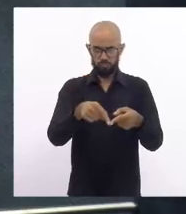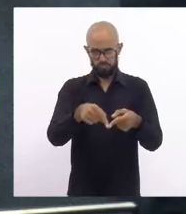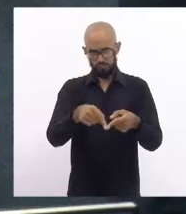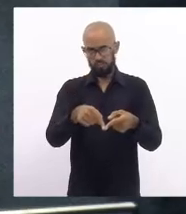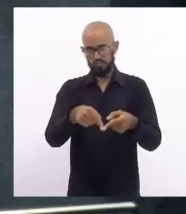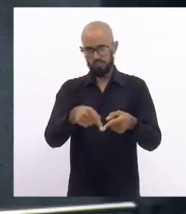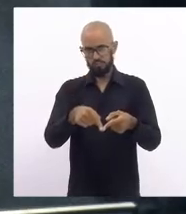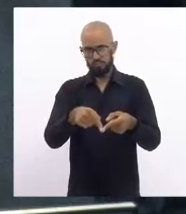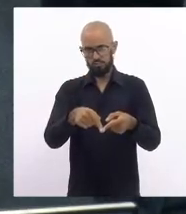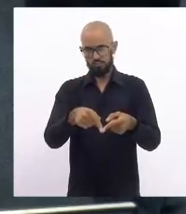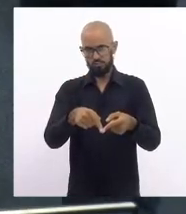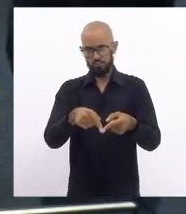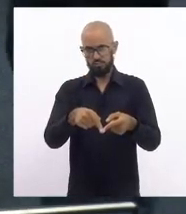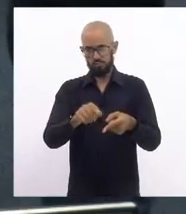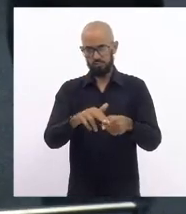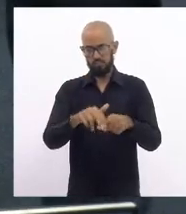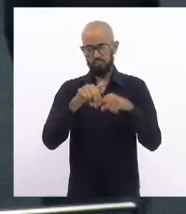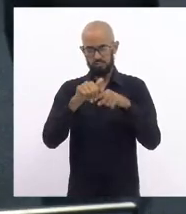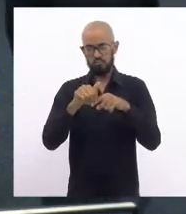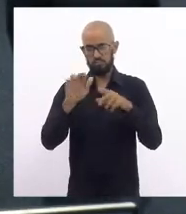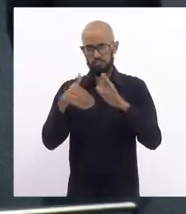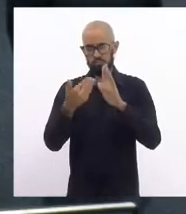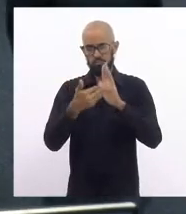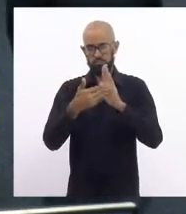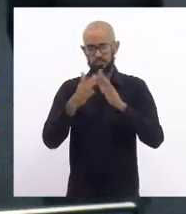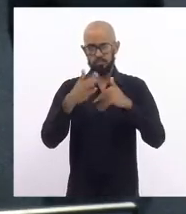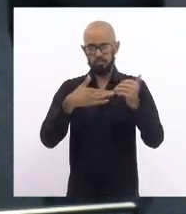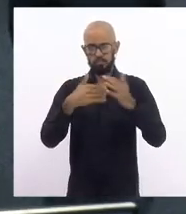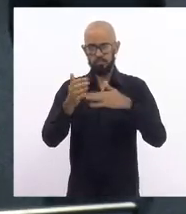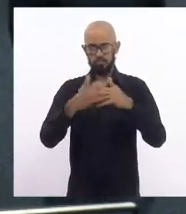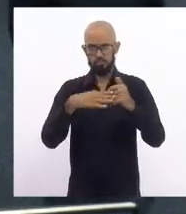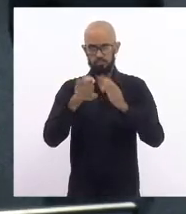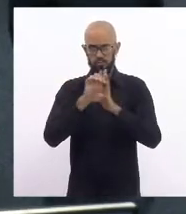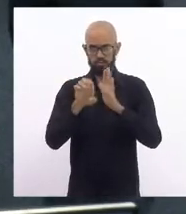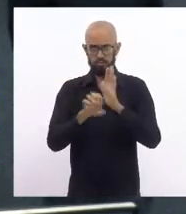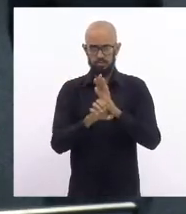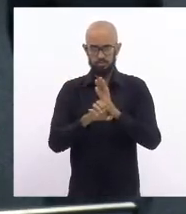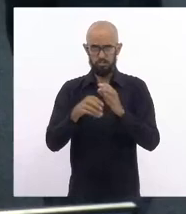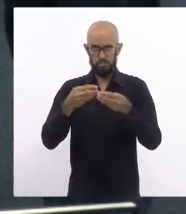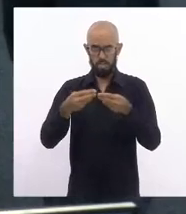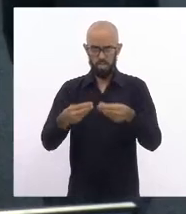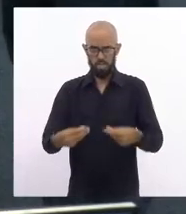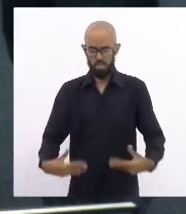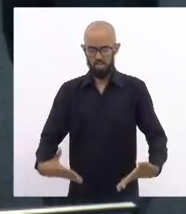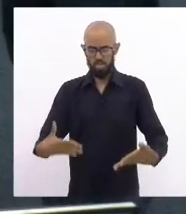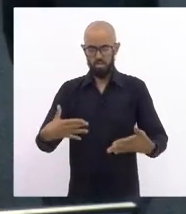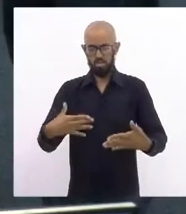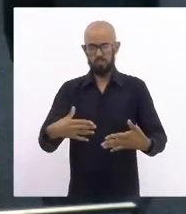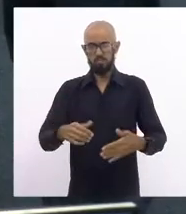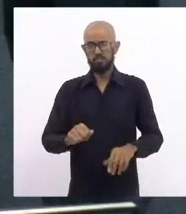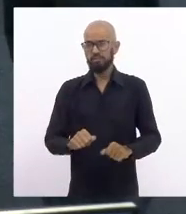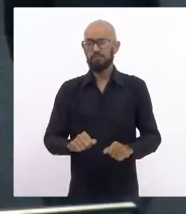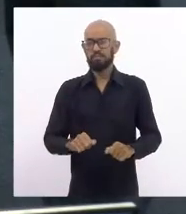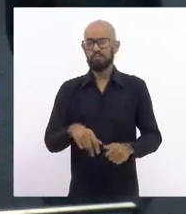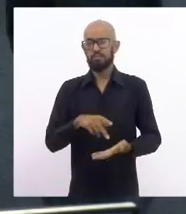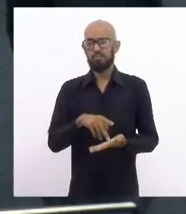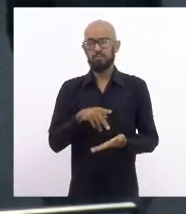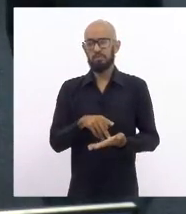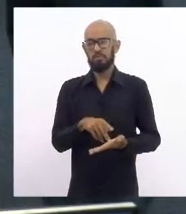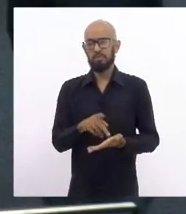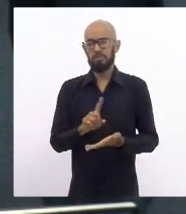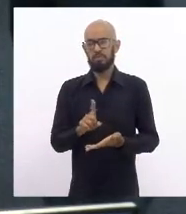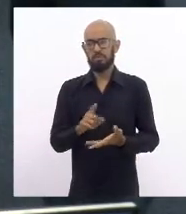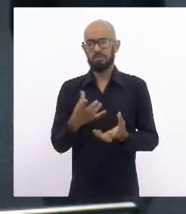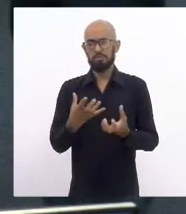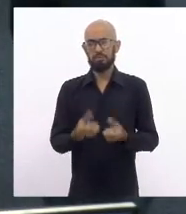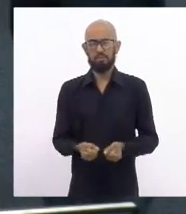Então, portanto, toda e qualquer emenda supressiva que destoie do projeto, de fato, não podemos